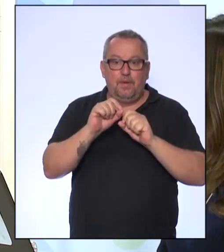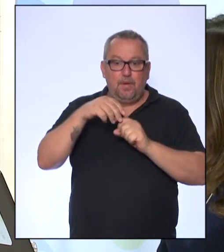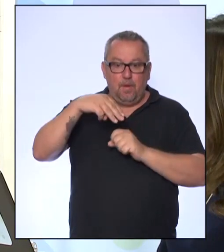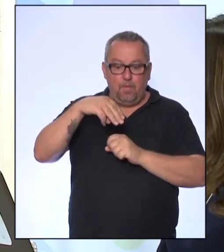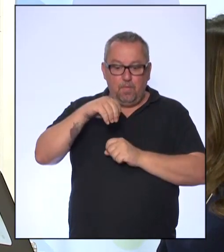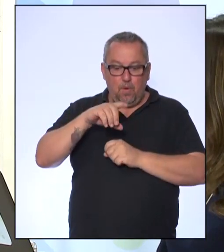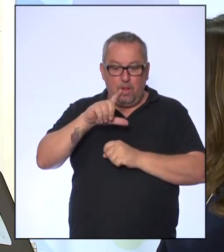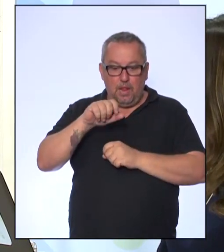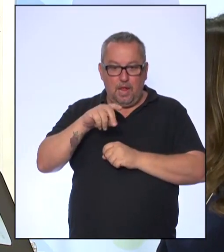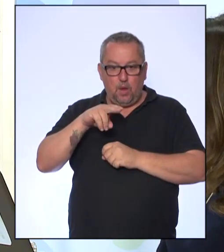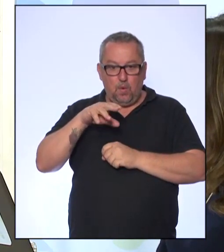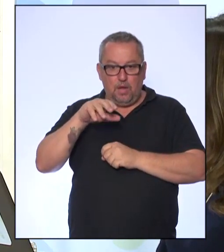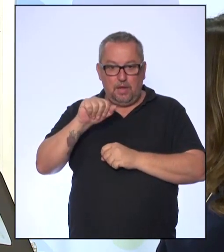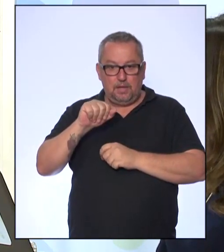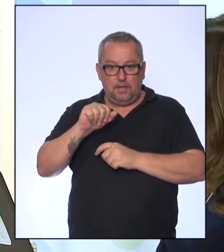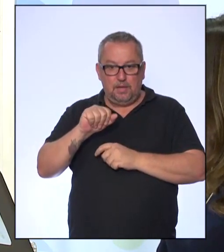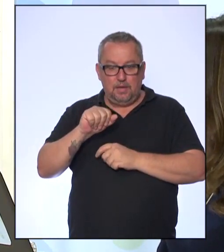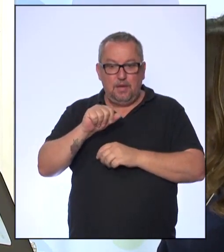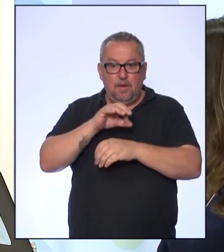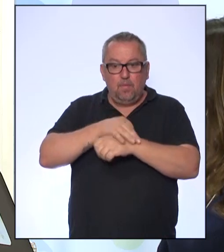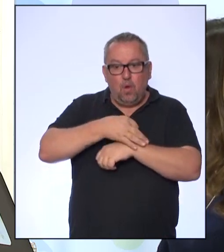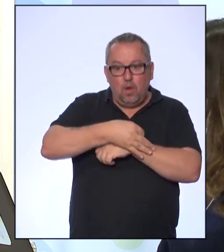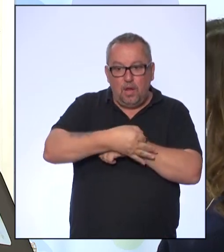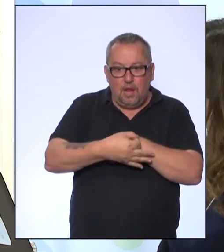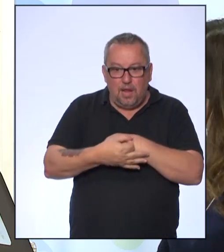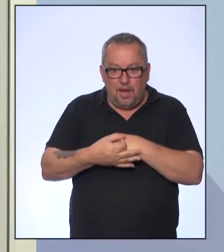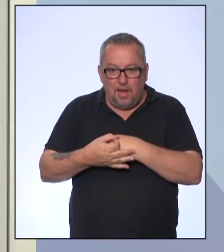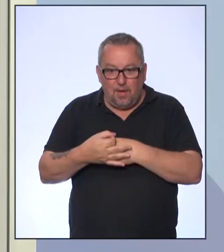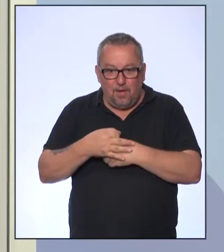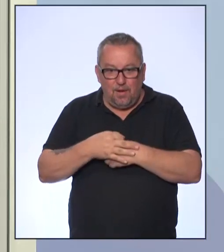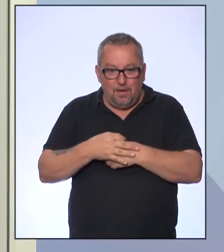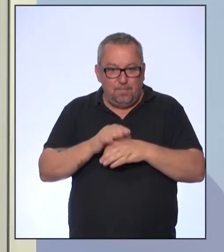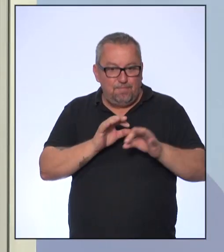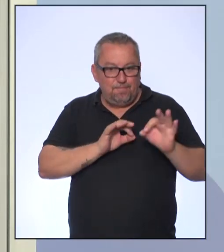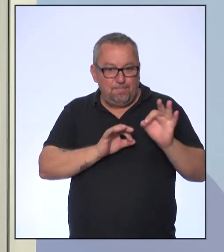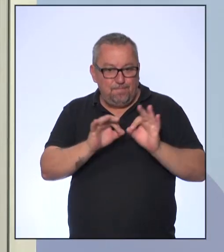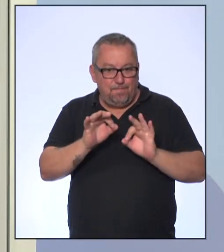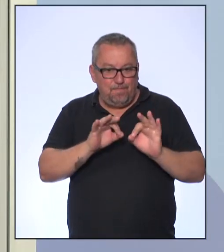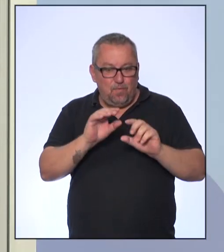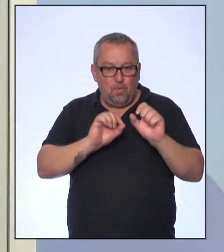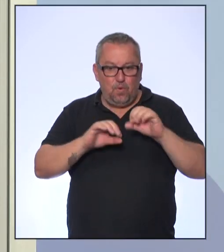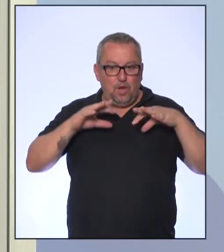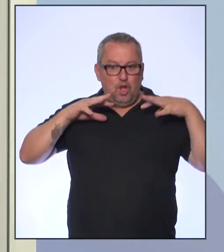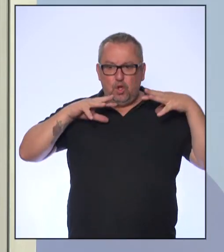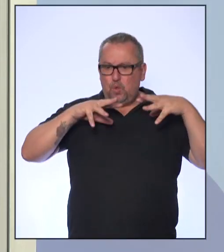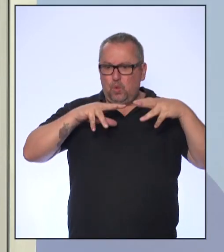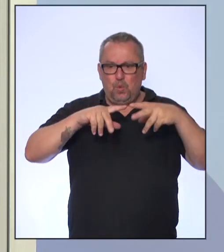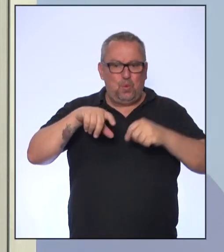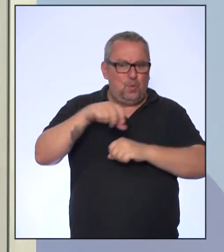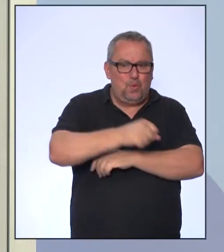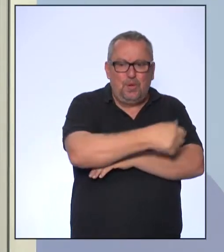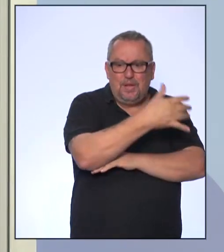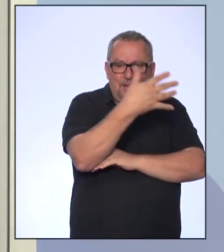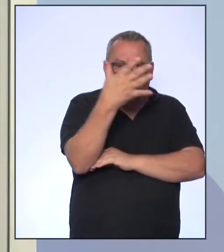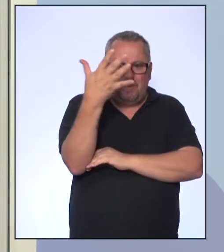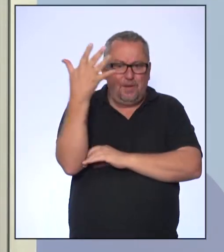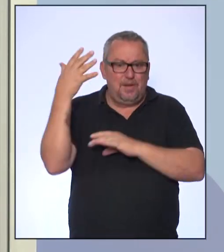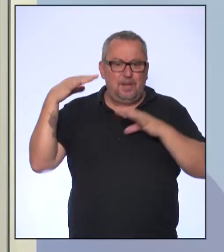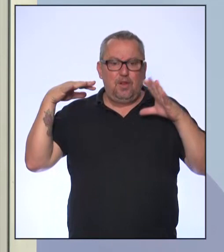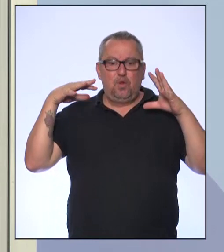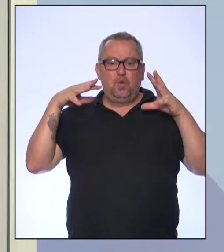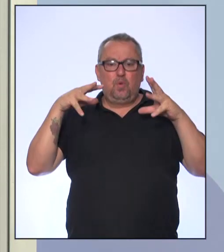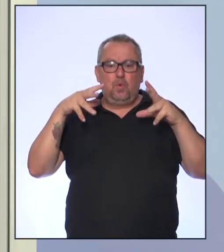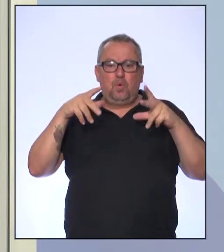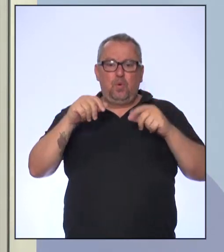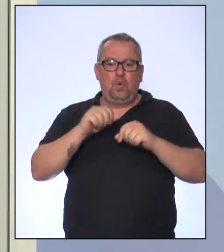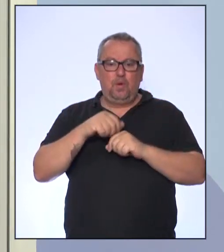Moléculas. As moléculas, elas se organizam para formar tudo na natureza, todos os materiais, o que nós chamamos